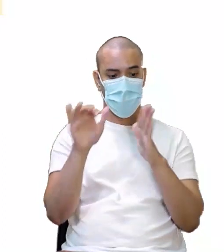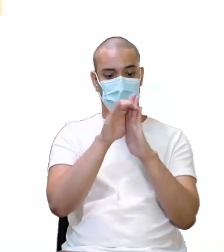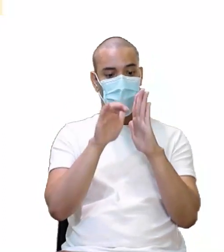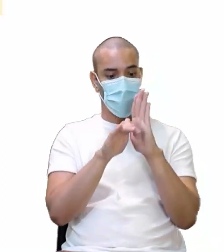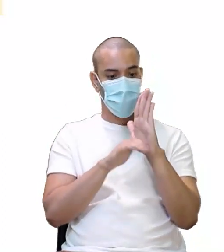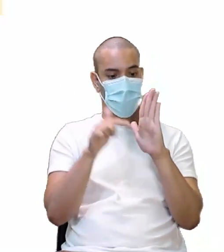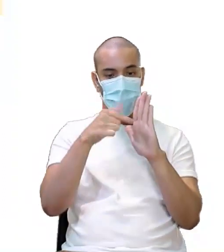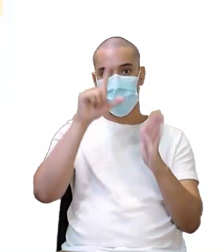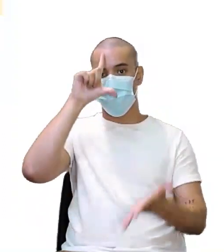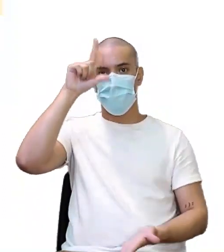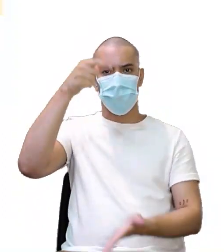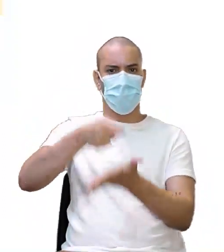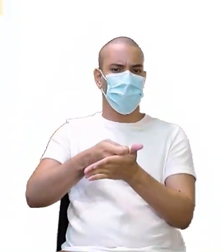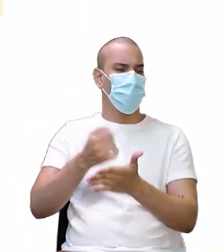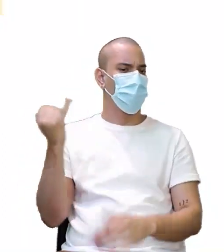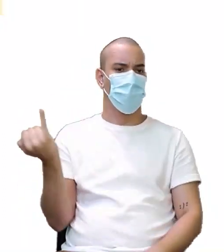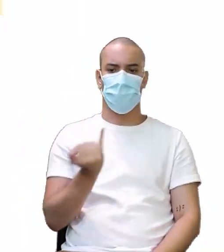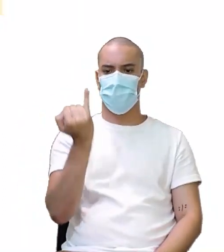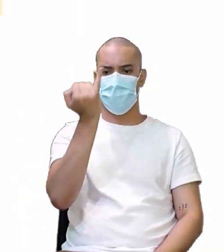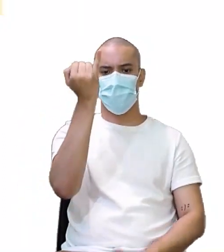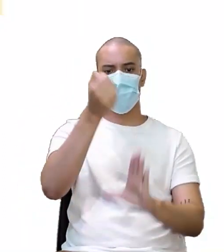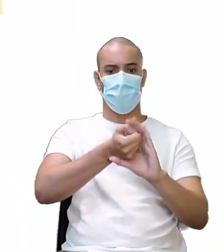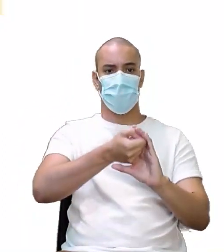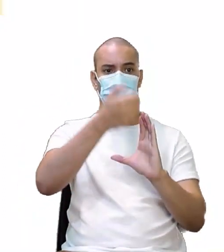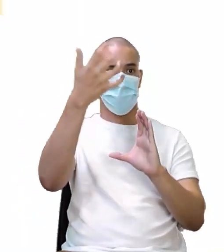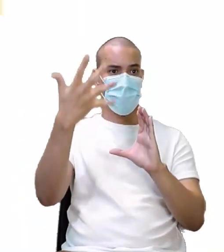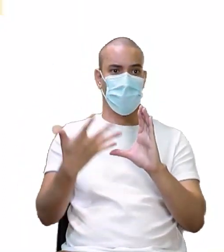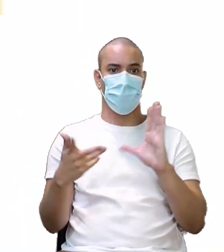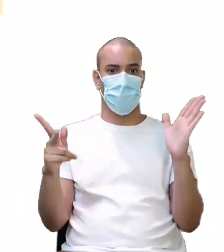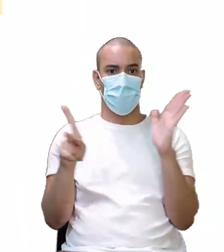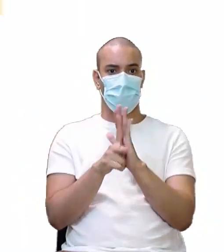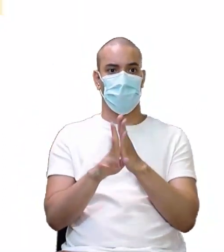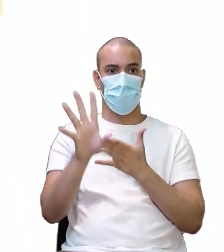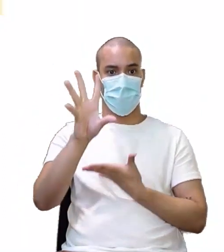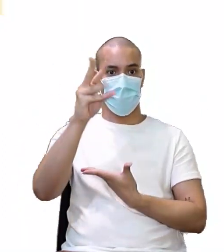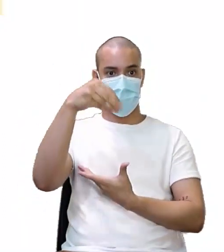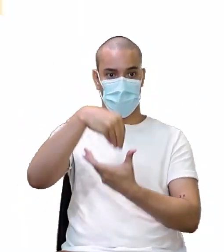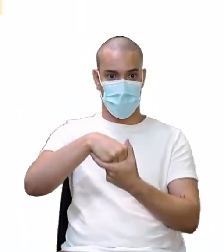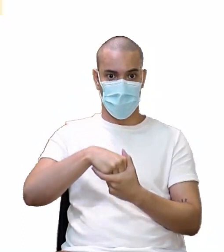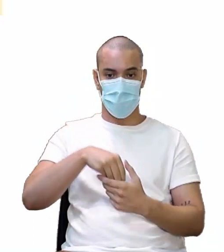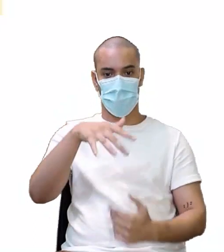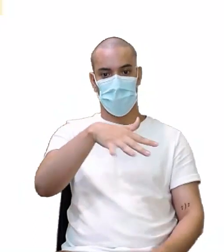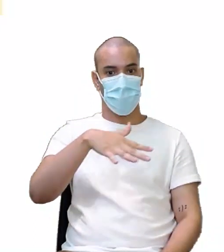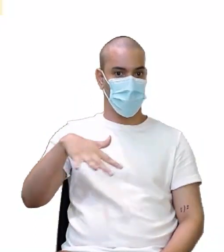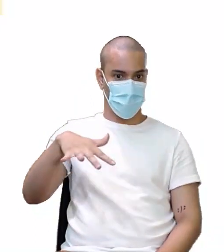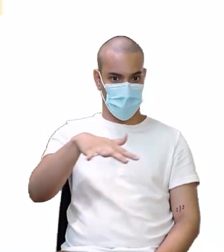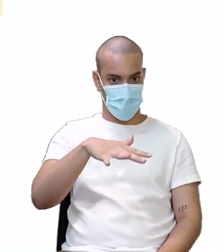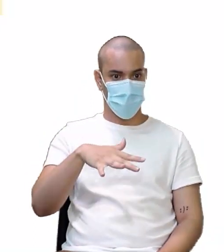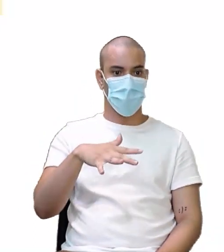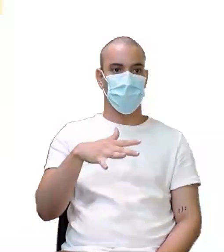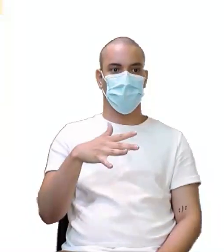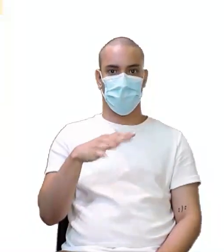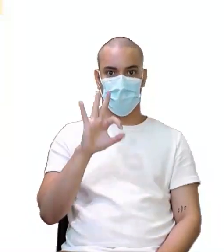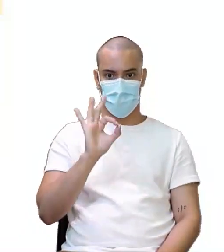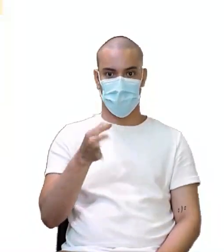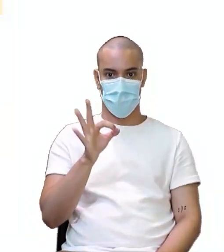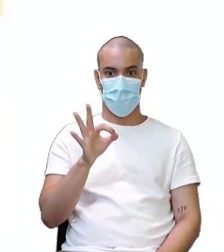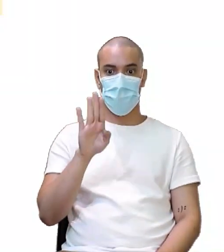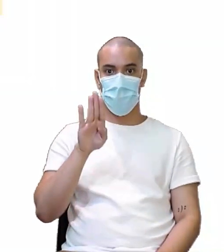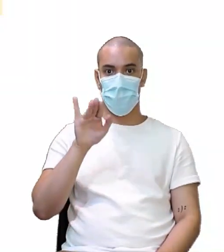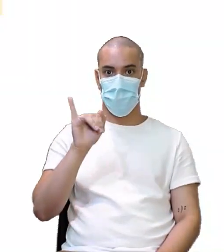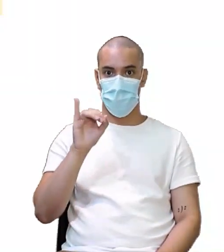fatores determinantes para as características de um determinado ambiente, né? No caso de um determinado